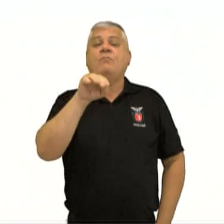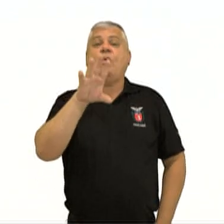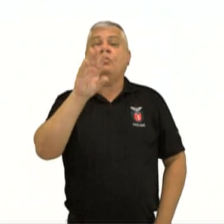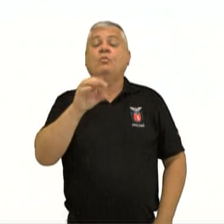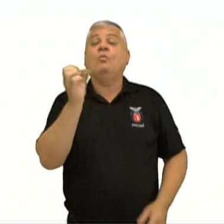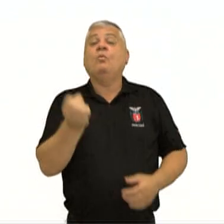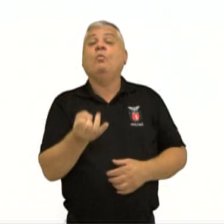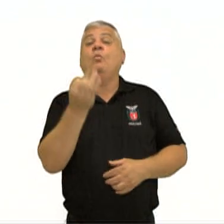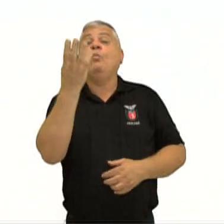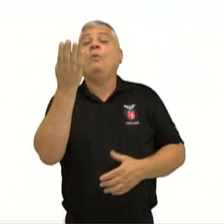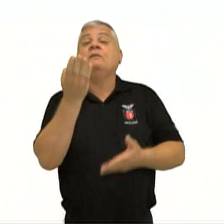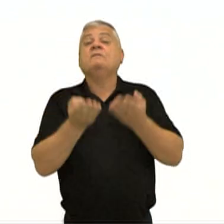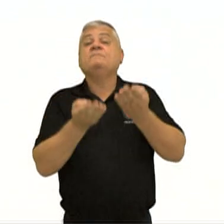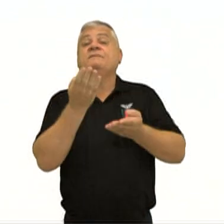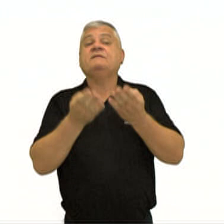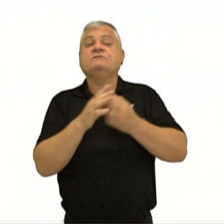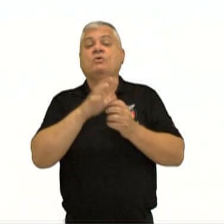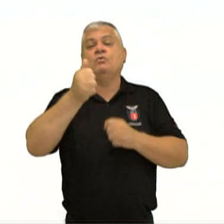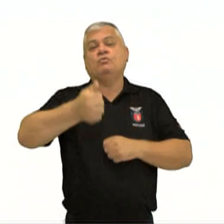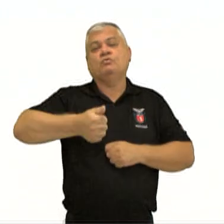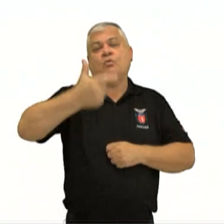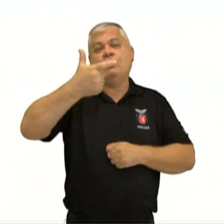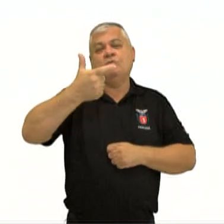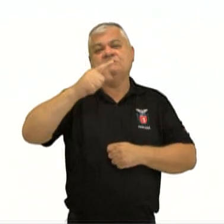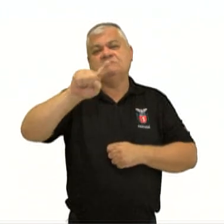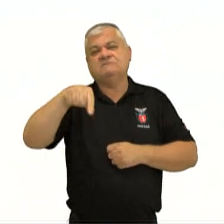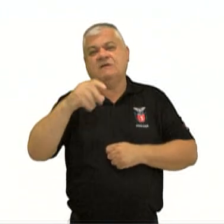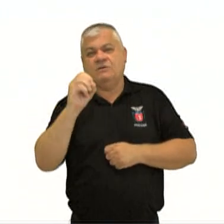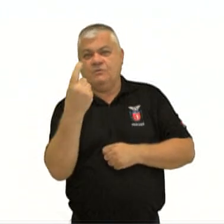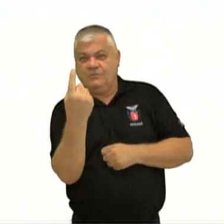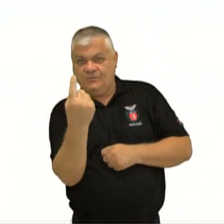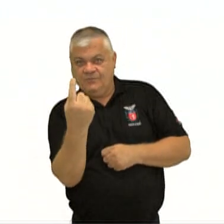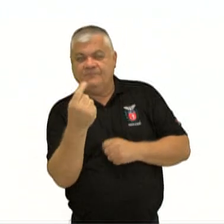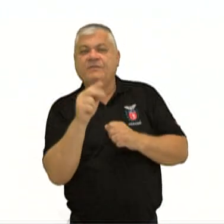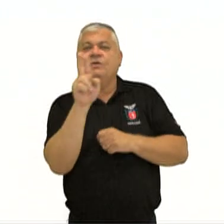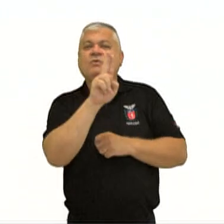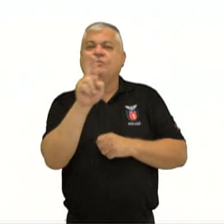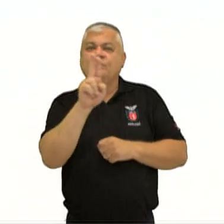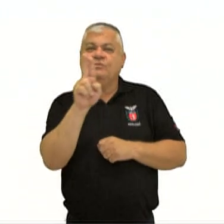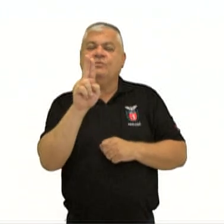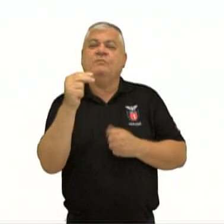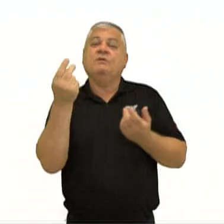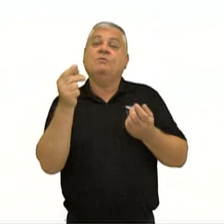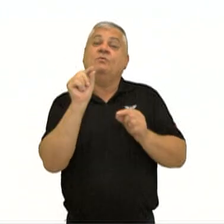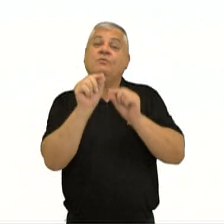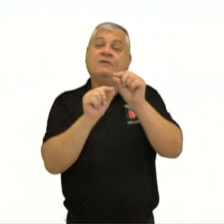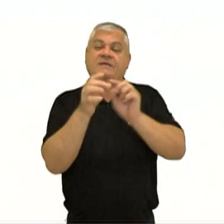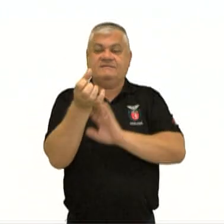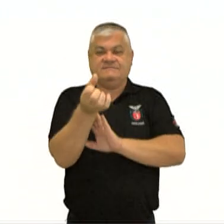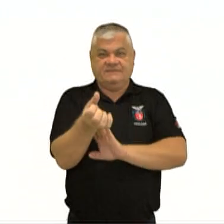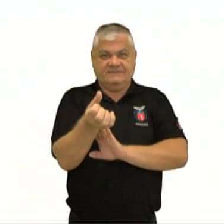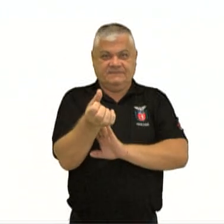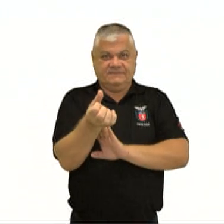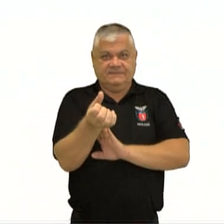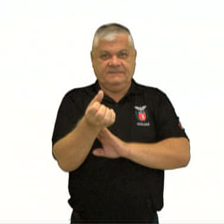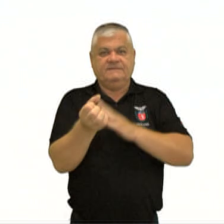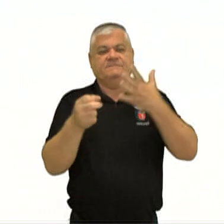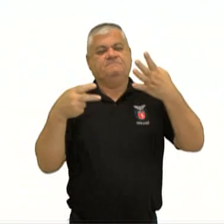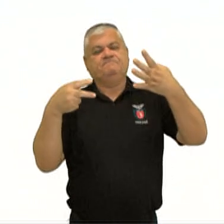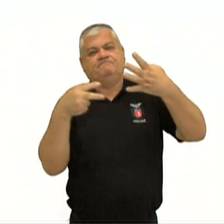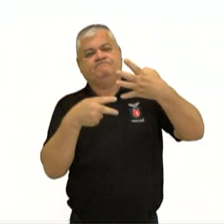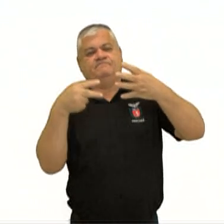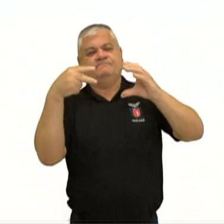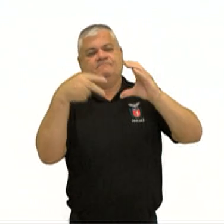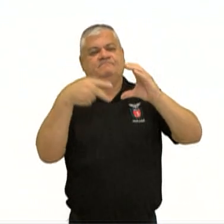atômica aproximadamente 12,01 e o número atômico equivalente a 6, que